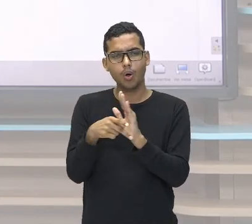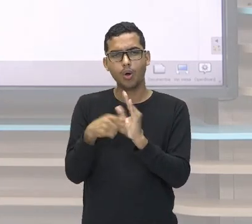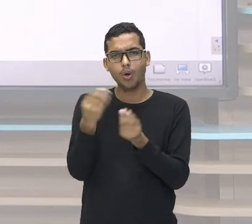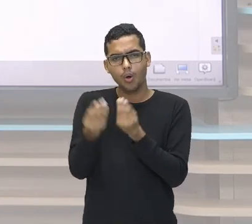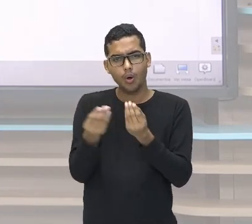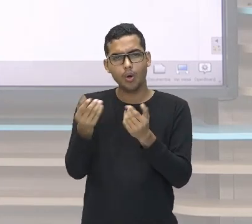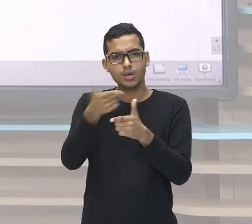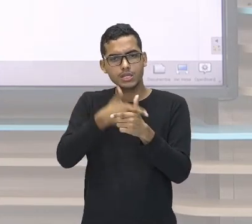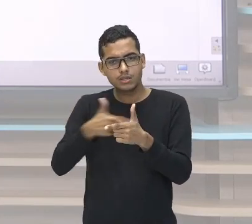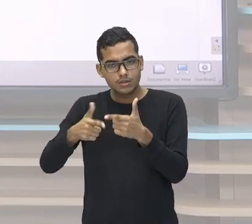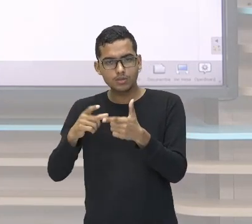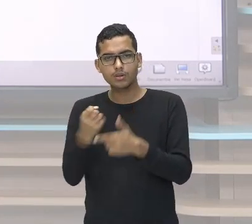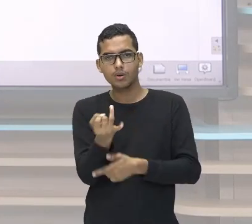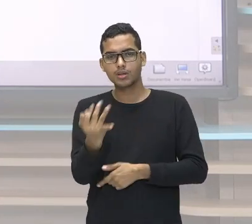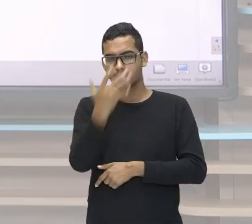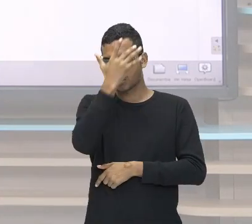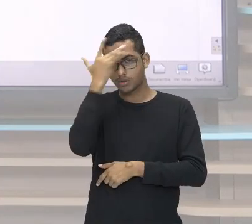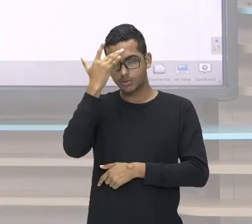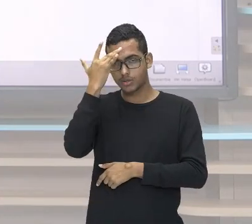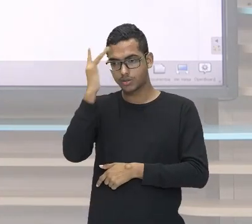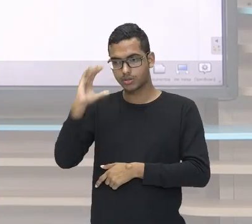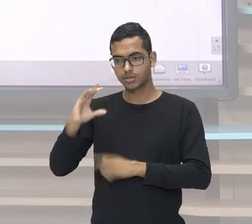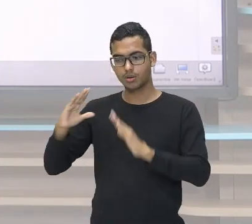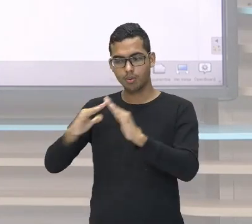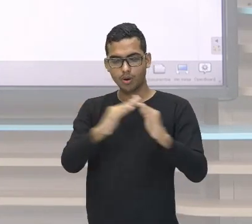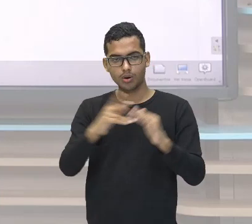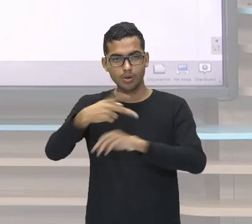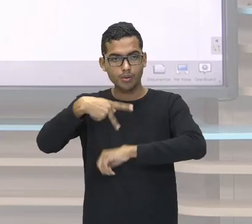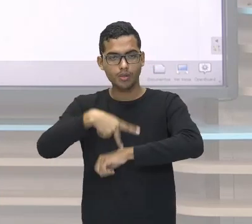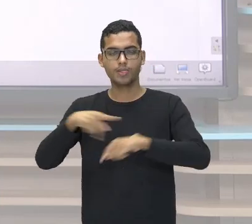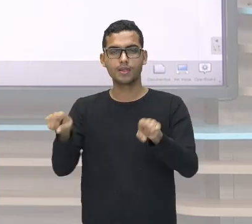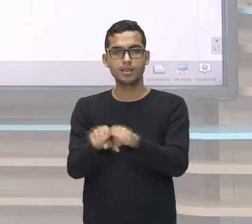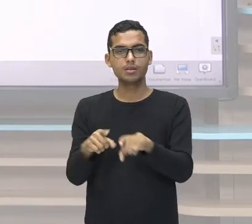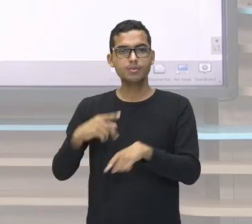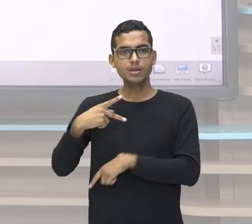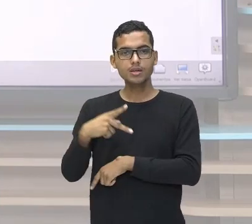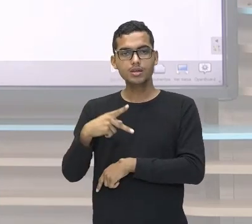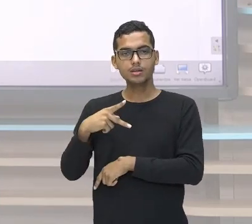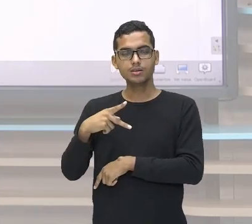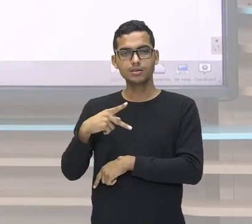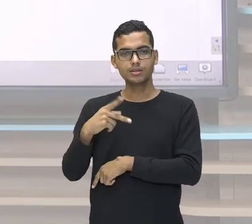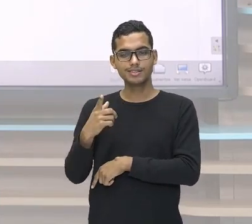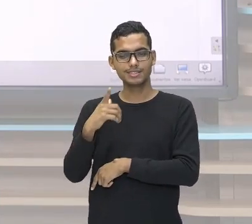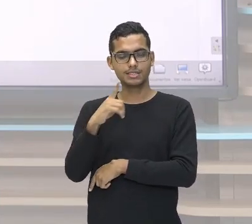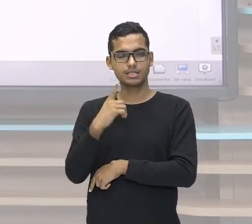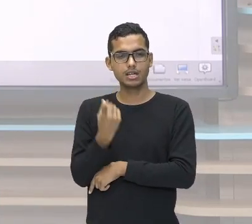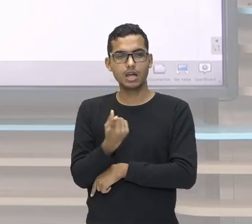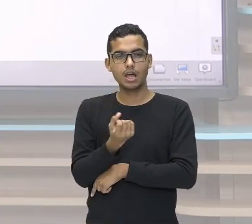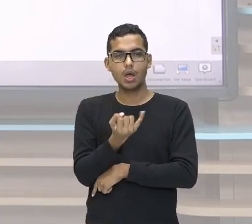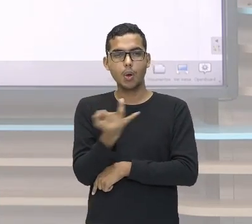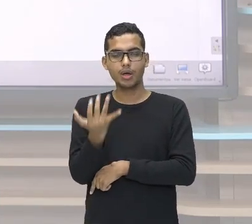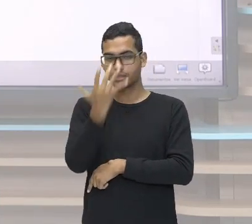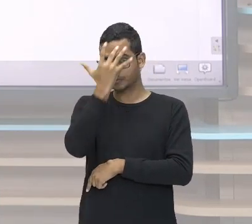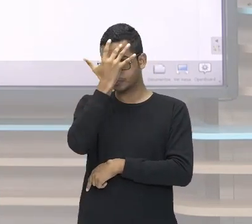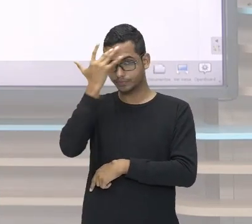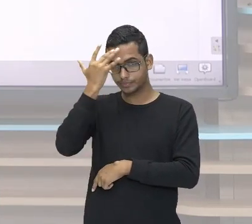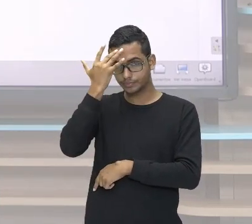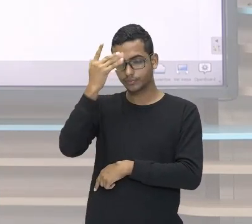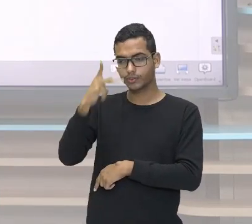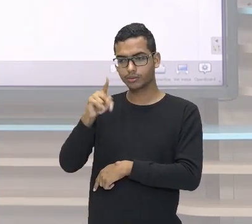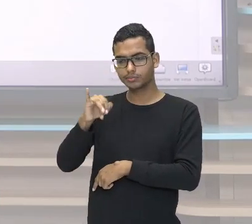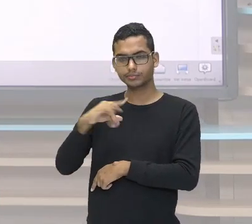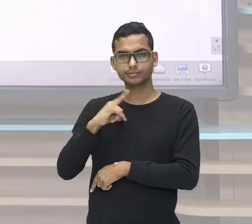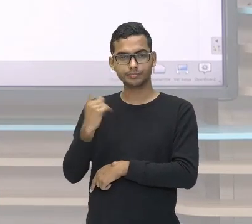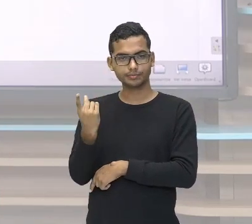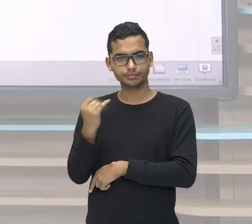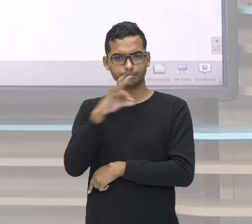uma medida que é de renda per capita. Então é para saber quanto que cada cidadão do país recebe